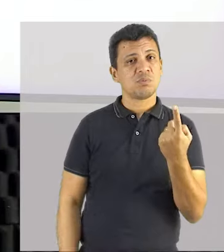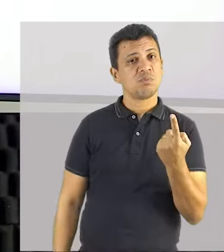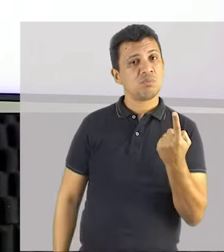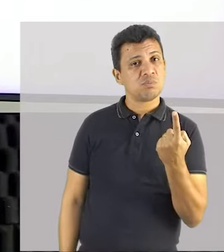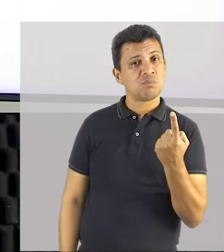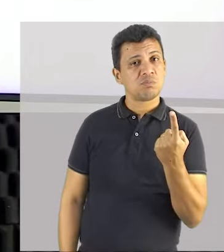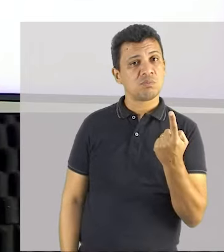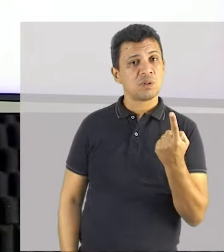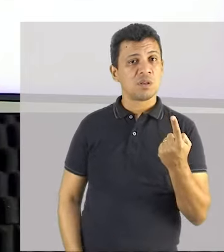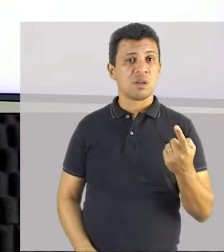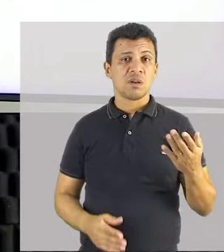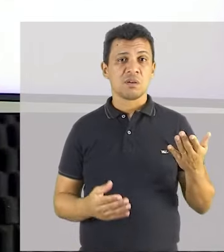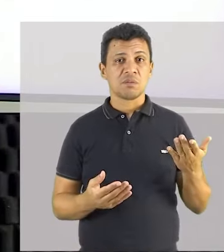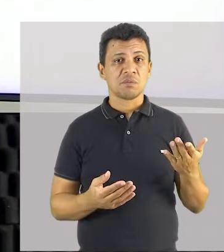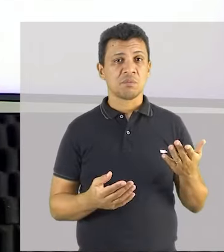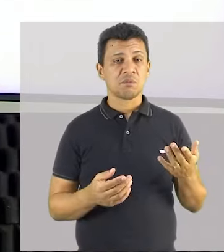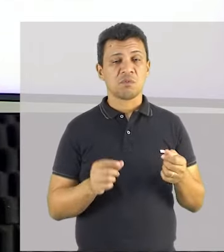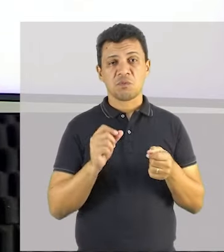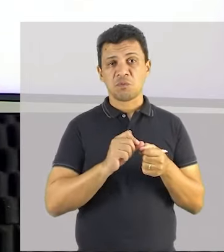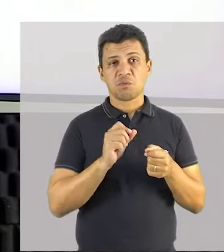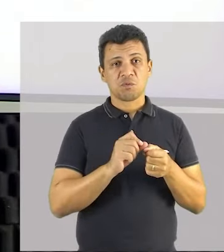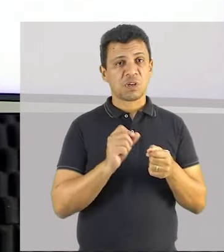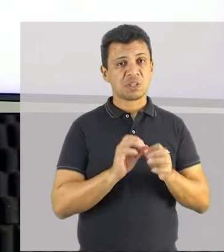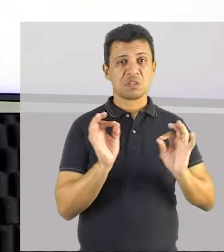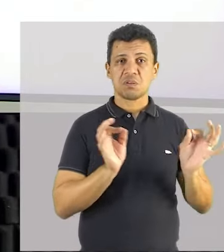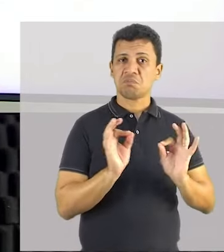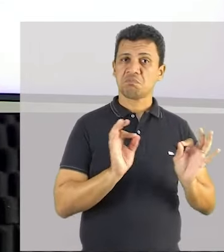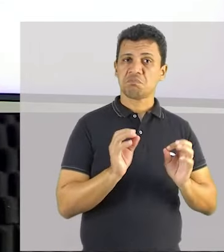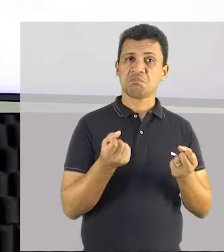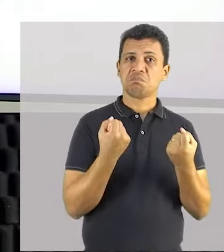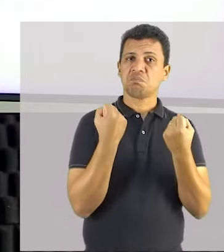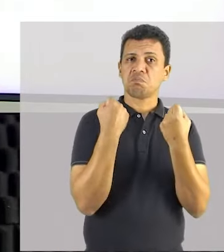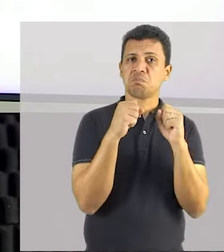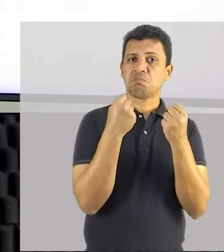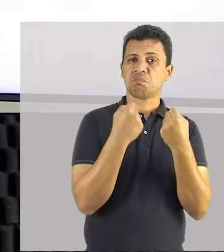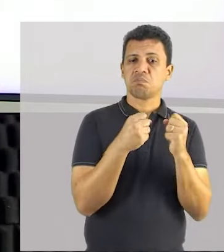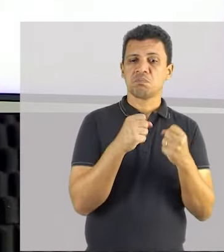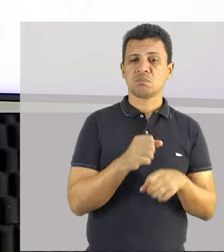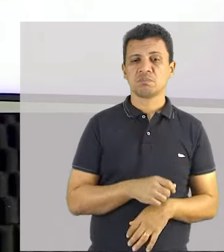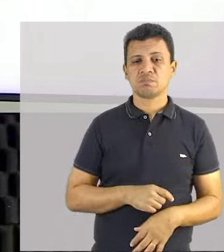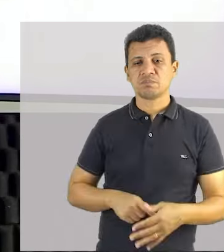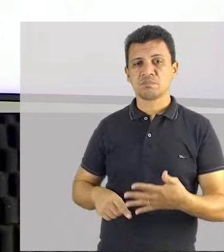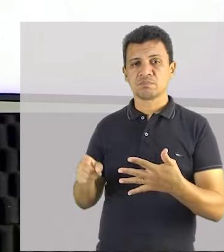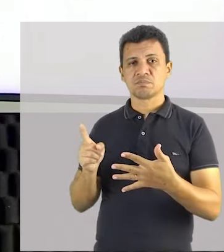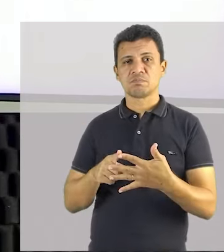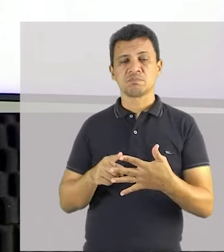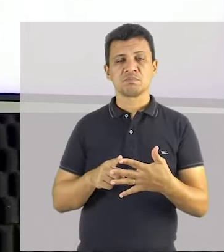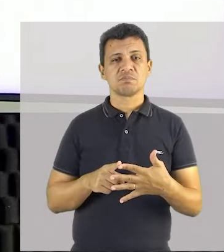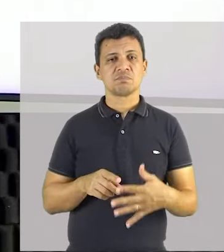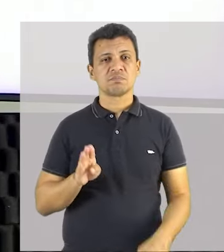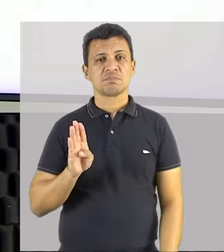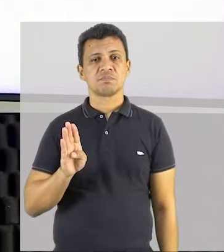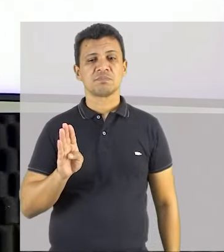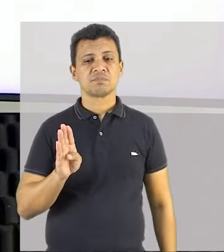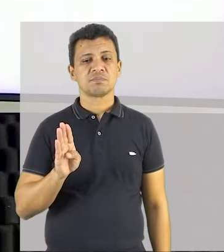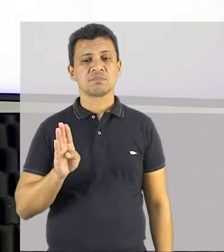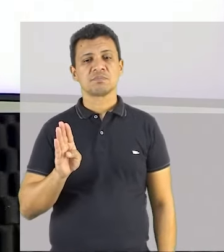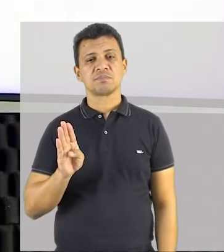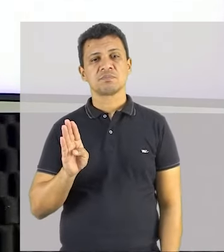casa mesmo sem anabolizante certo então a gente já descarta ele vamos ver o próximo letra